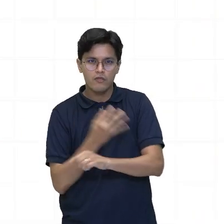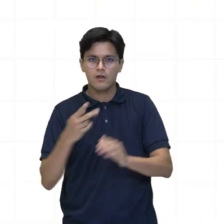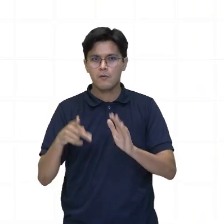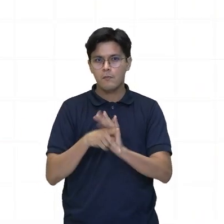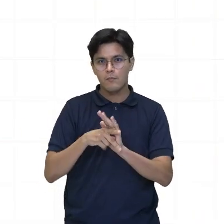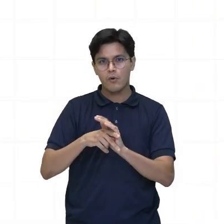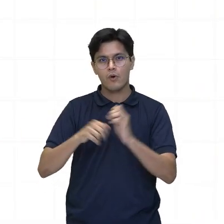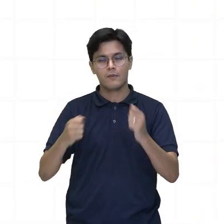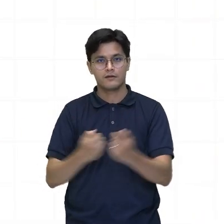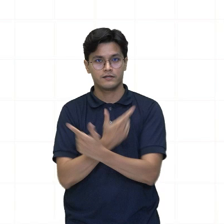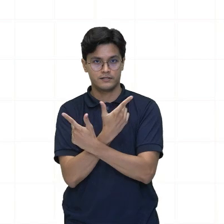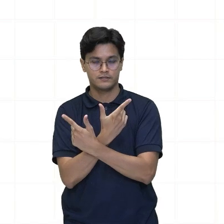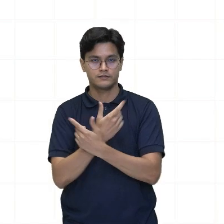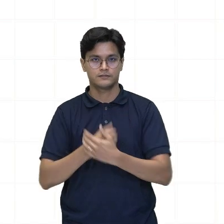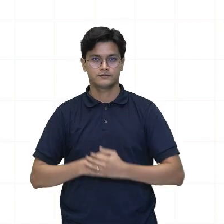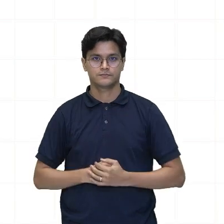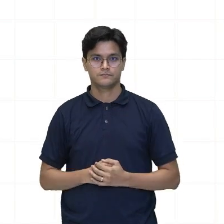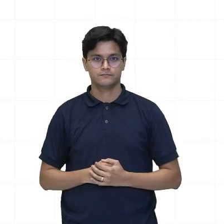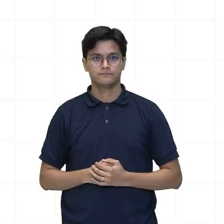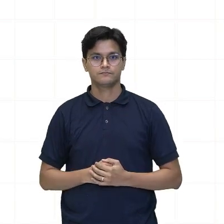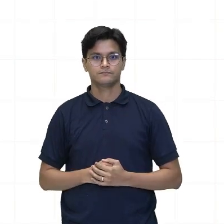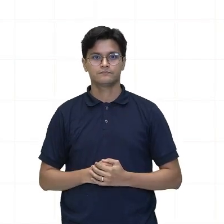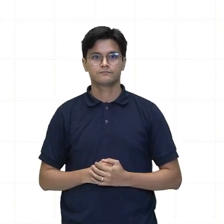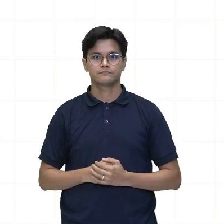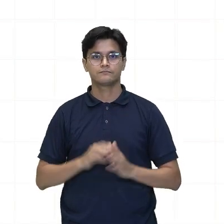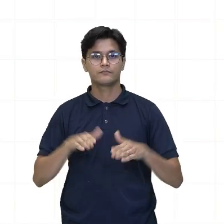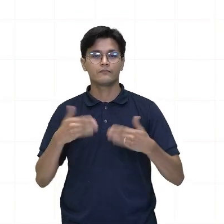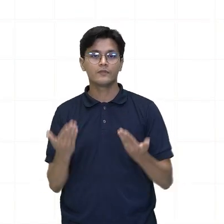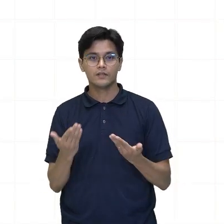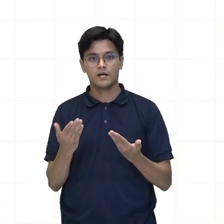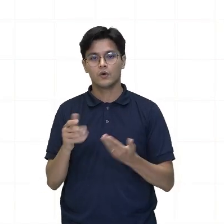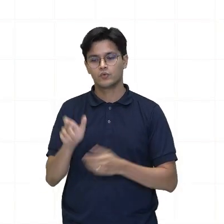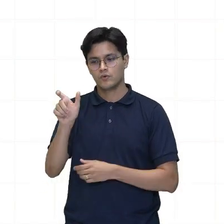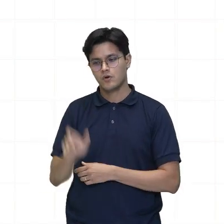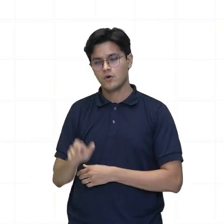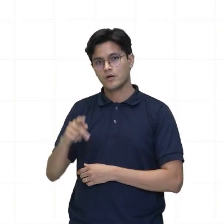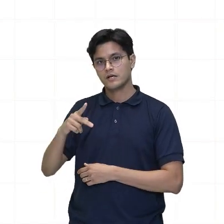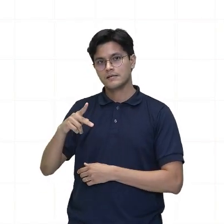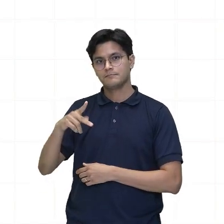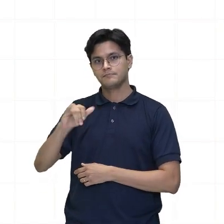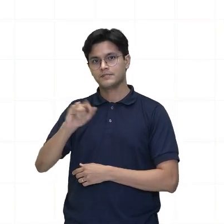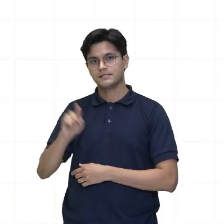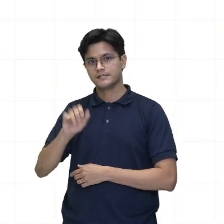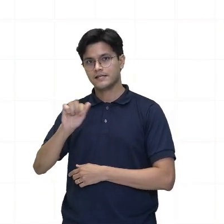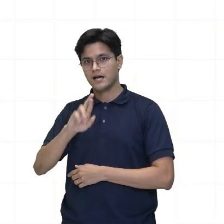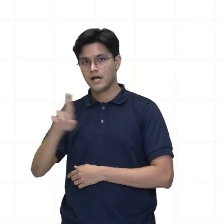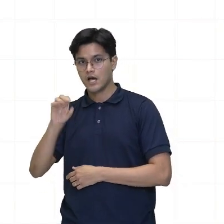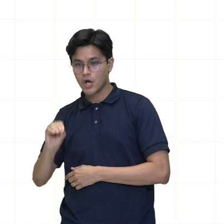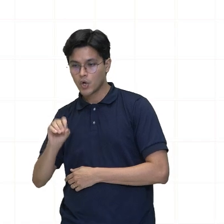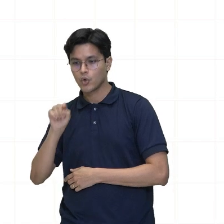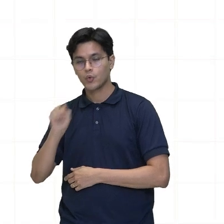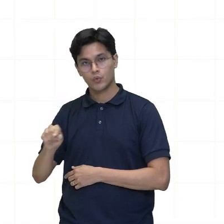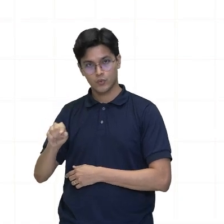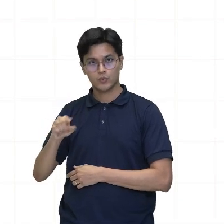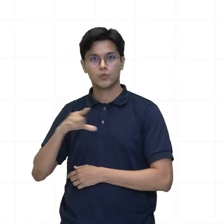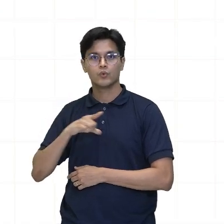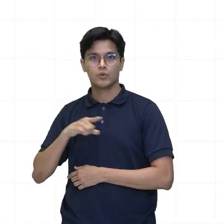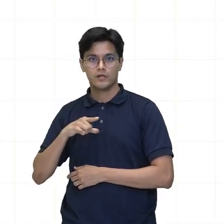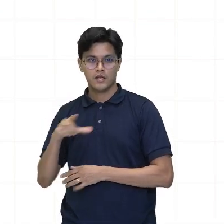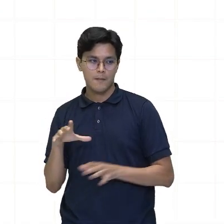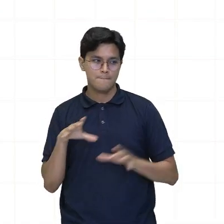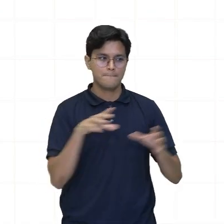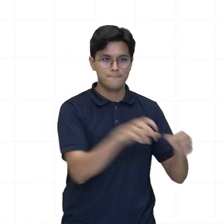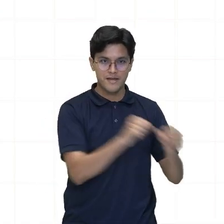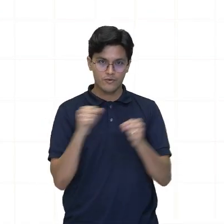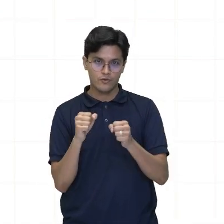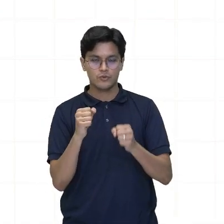primeira expedição, Pizarro não teve contato direto com os incas. Contudo, levou 3 indígenas que